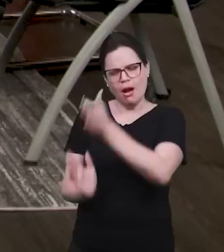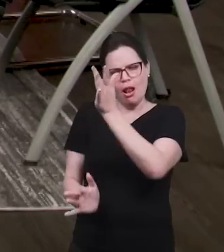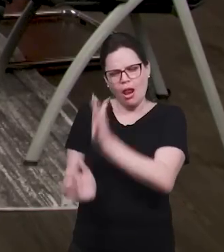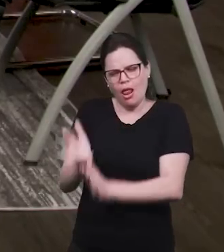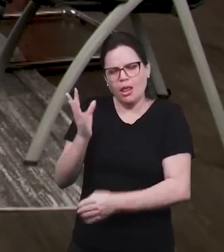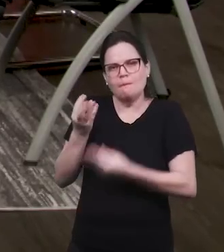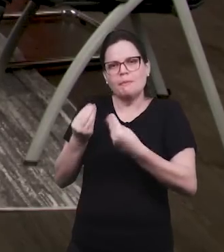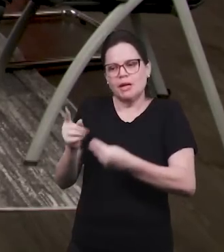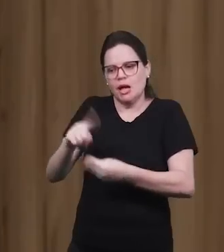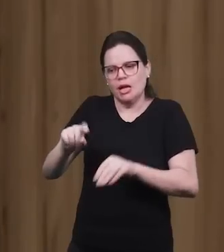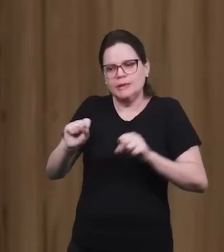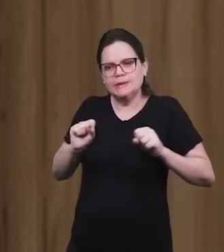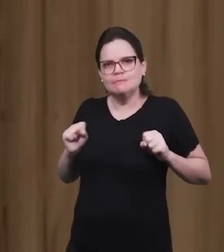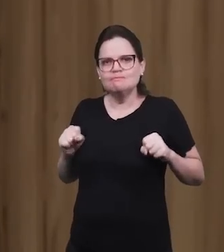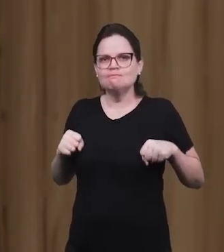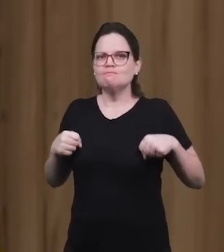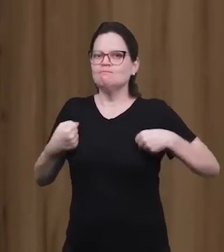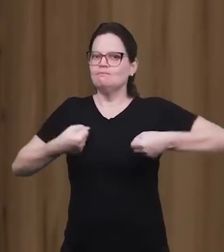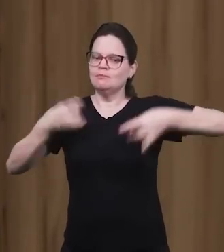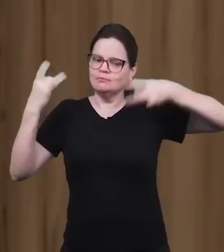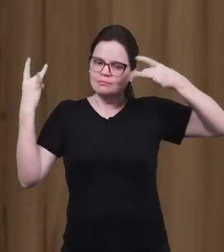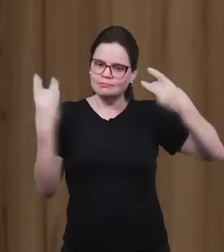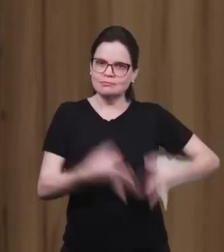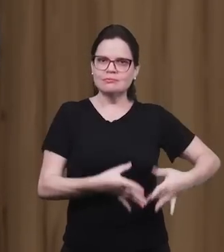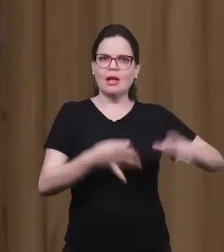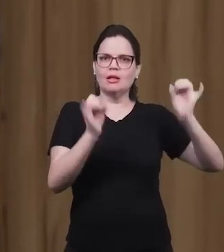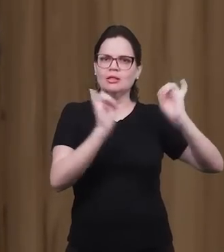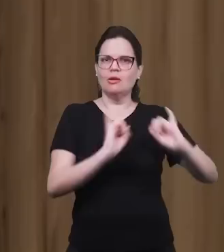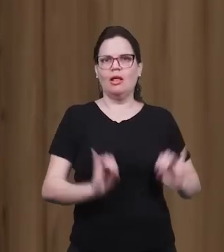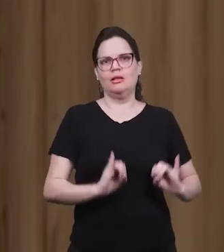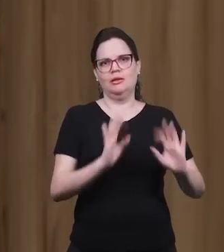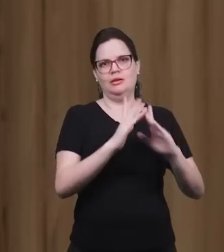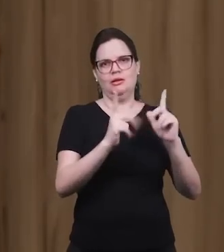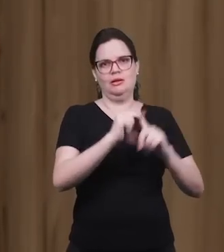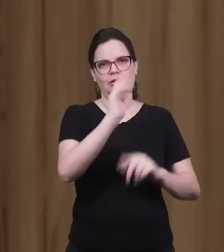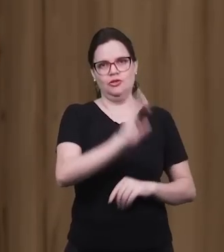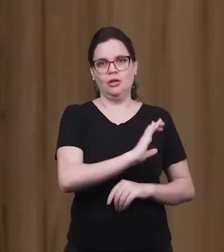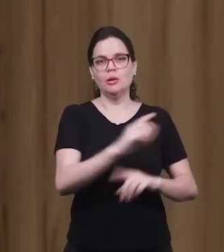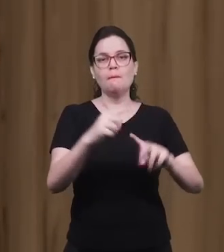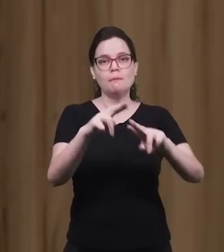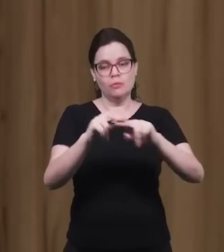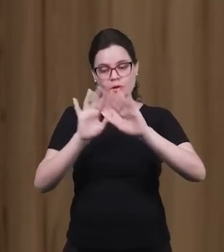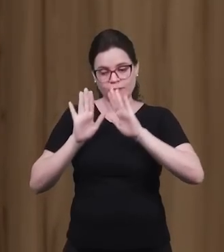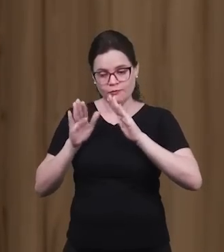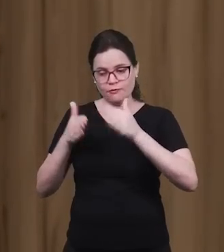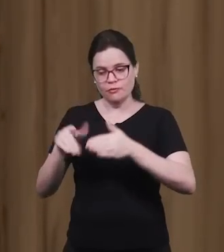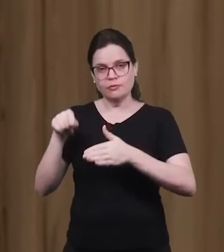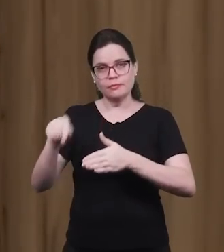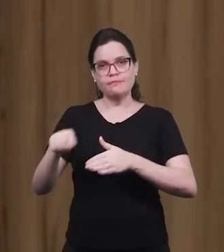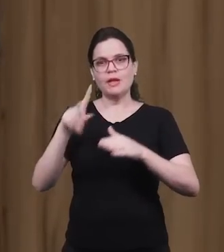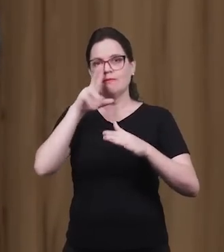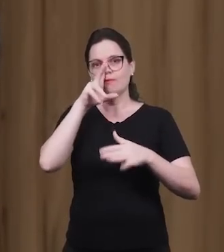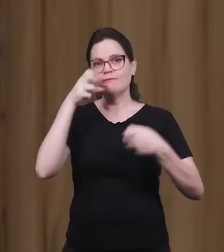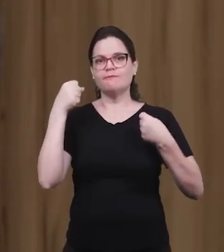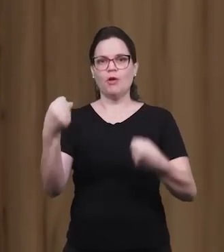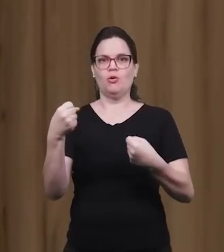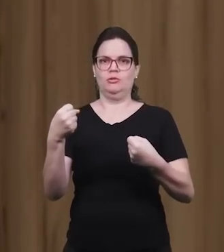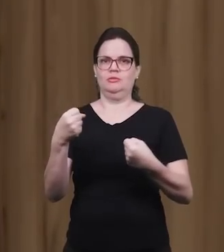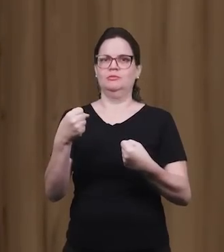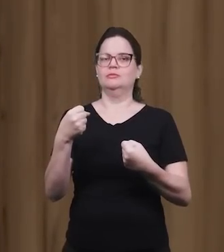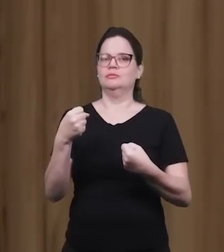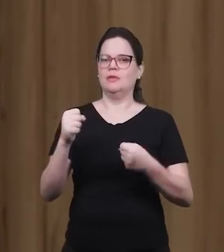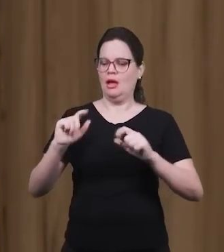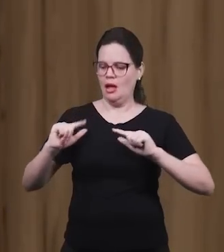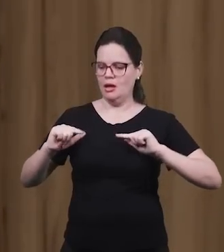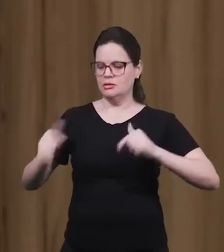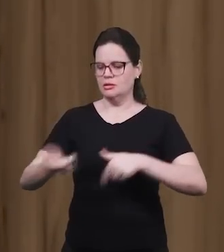sair da influência de um cristianismo pagão e idólatra. Por isso, a ênfase da operação do Espírito Santo em Sardes vai